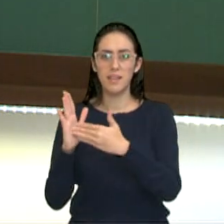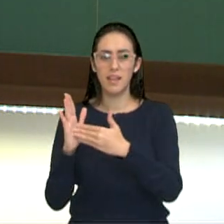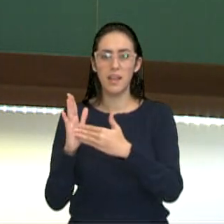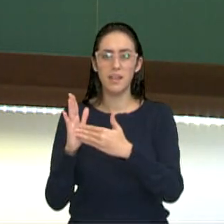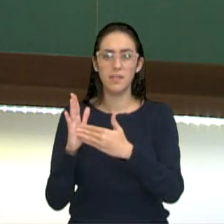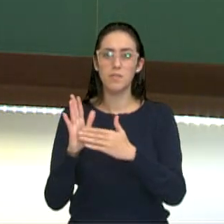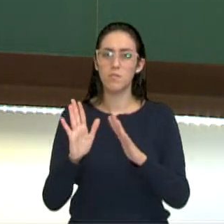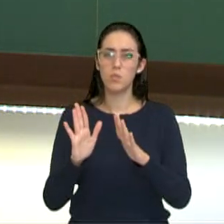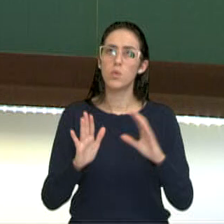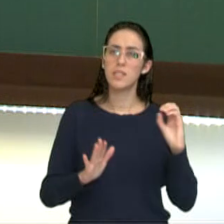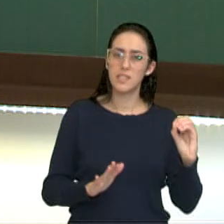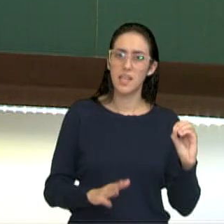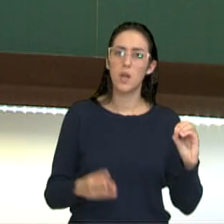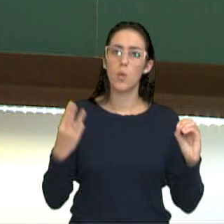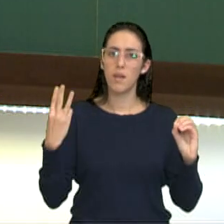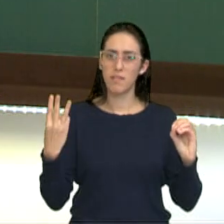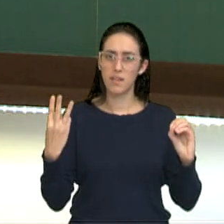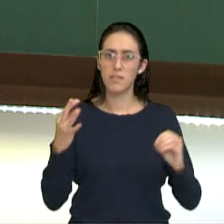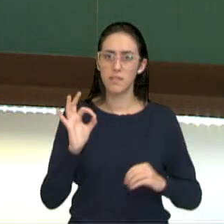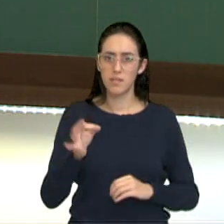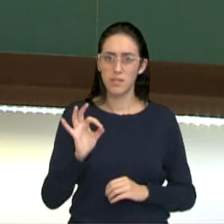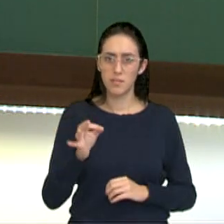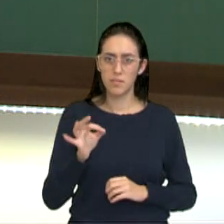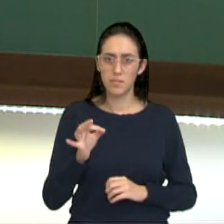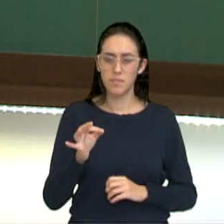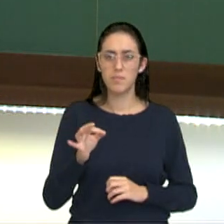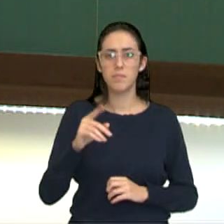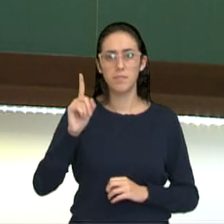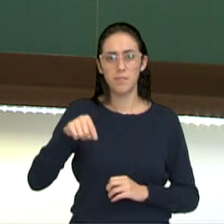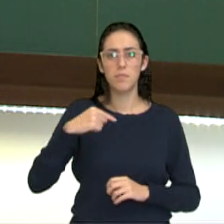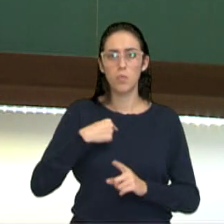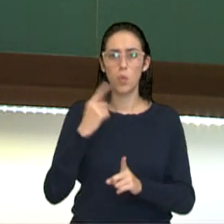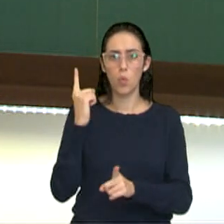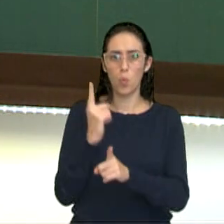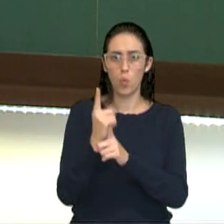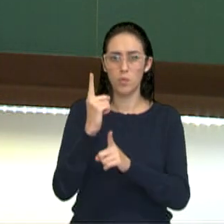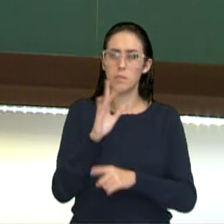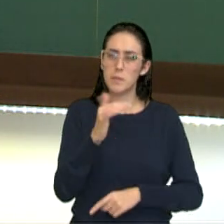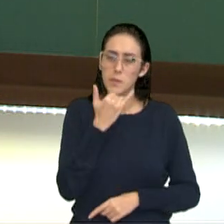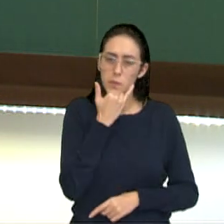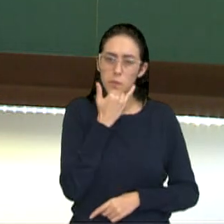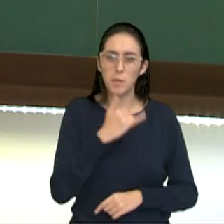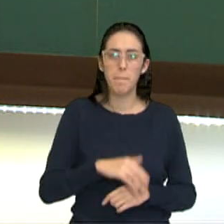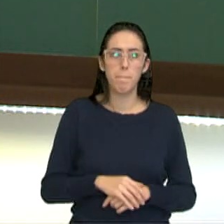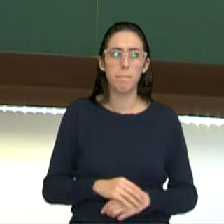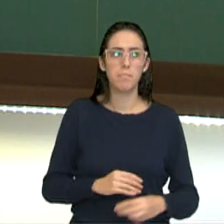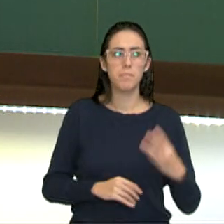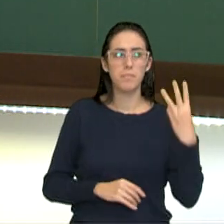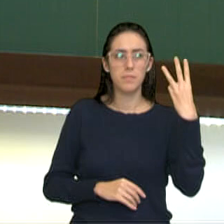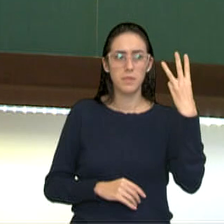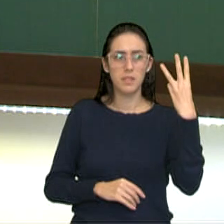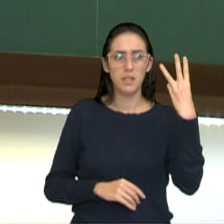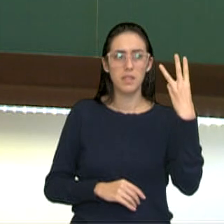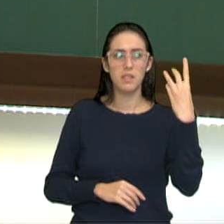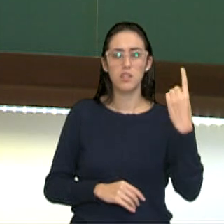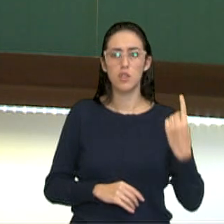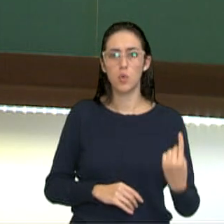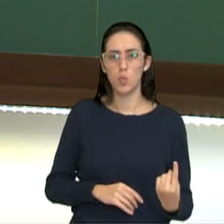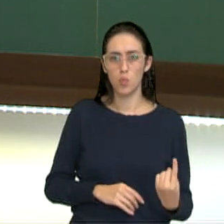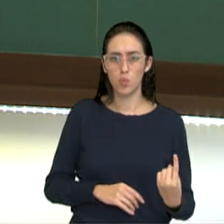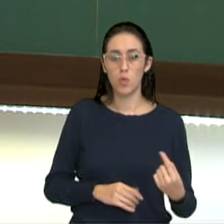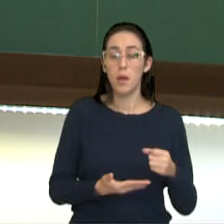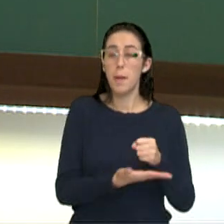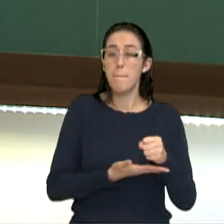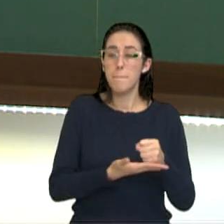0 e 3, na verdade, né? Foi o período que eu encontrei. Desculpe, 3 e 1 aqui, ó. Então, o mínimo